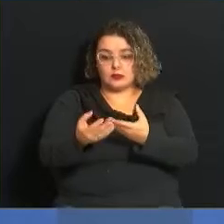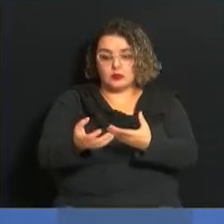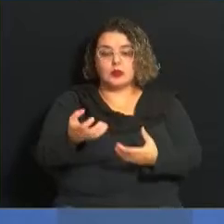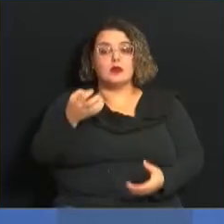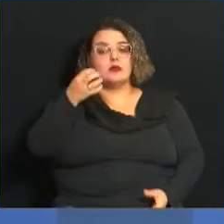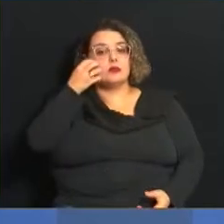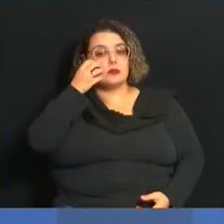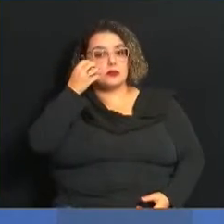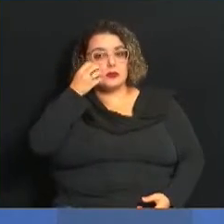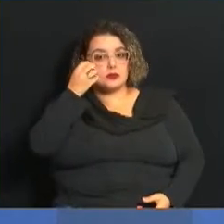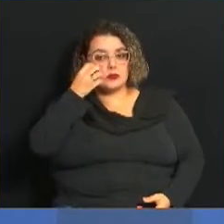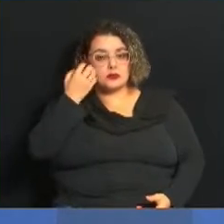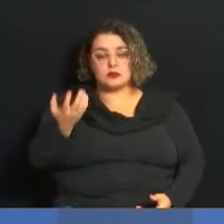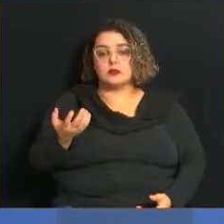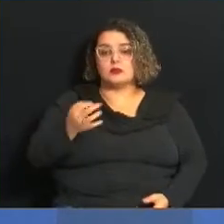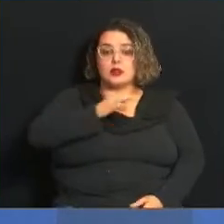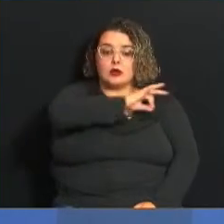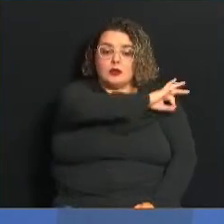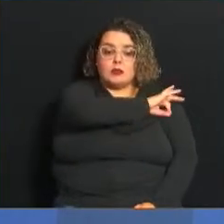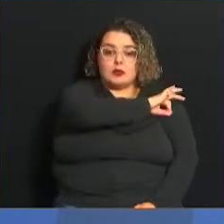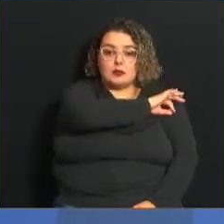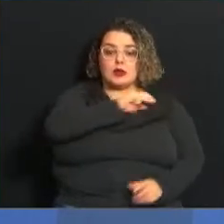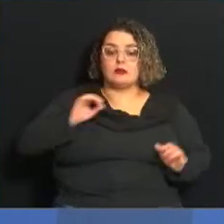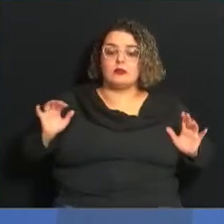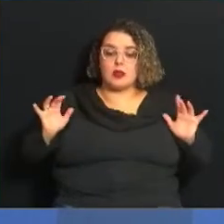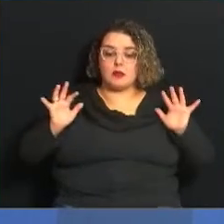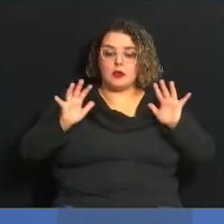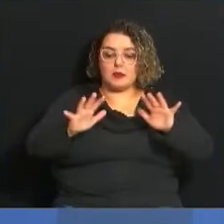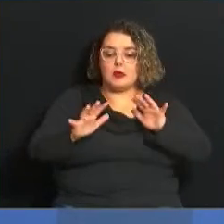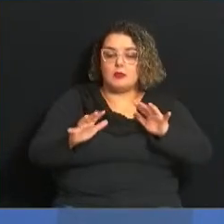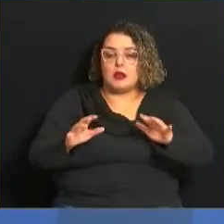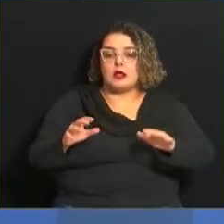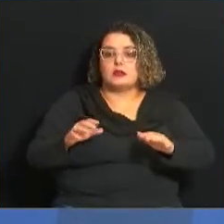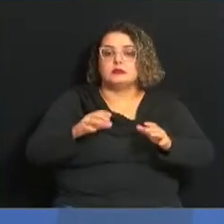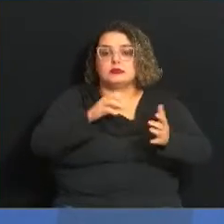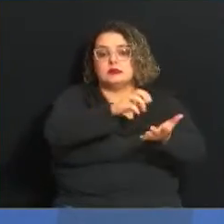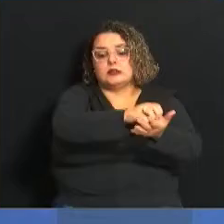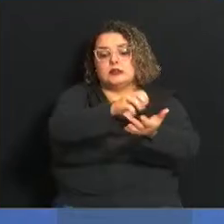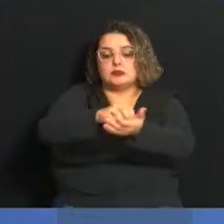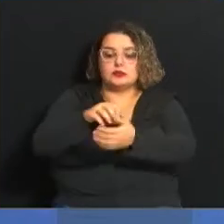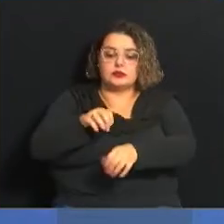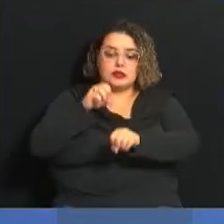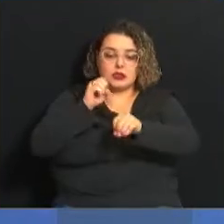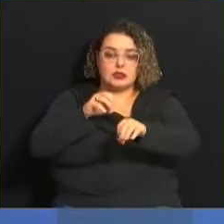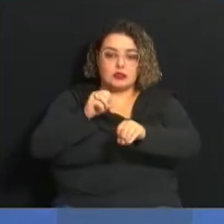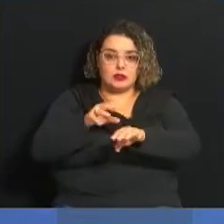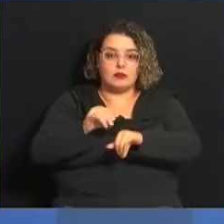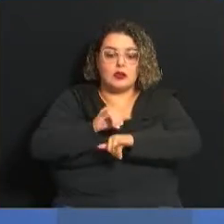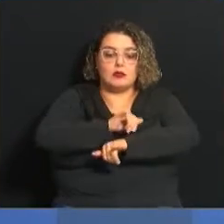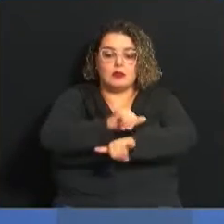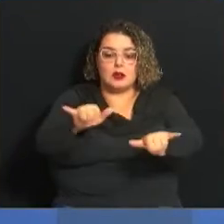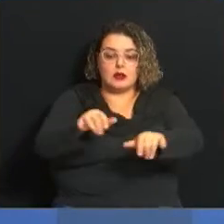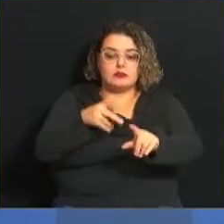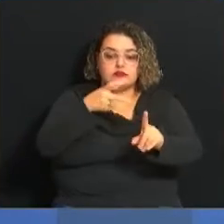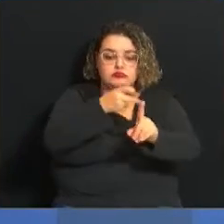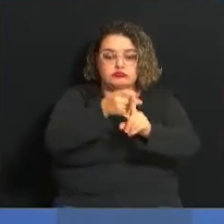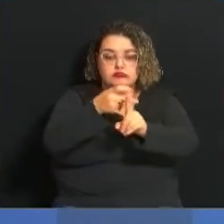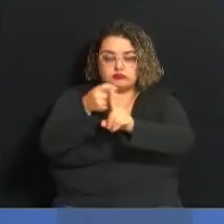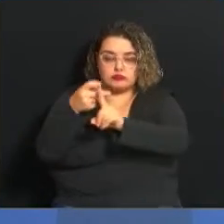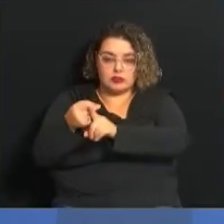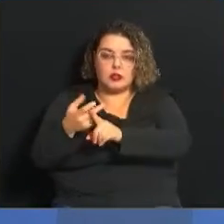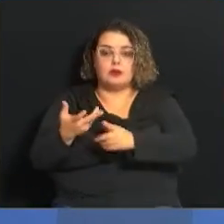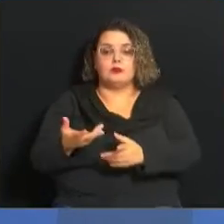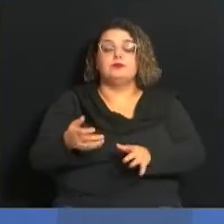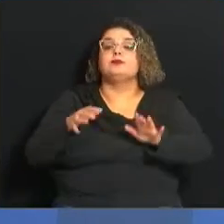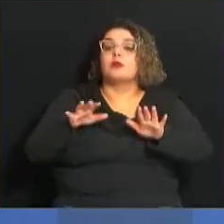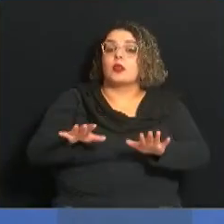a prefeitura esse mutirão, justamente para que a gente possa ampliar a cobertura vacinal aqui na nossa cidade, mas